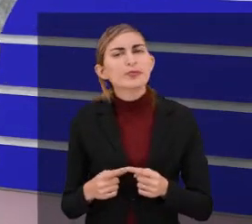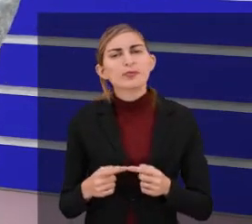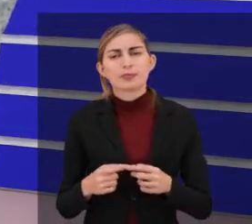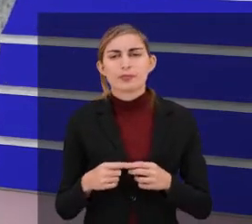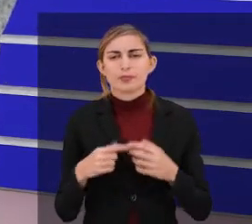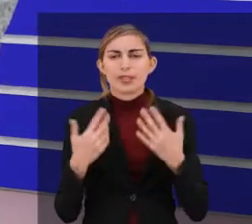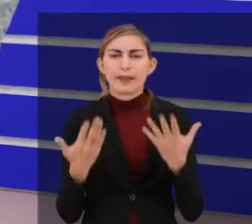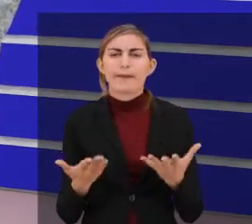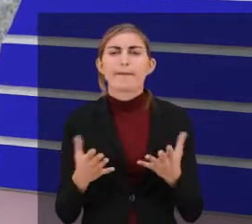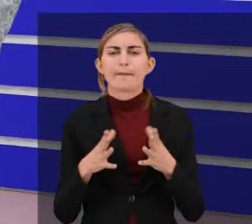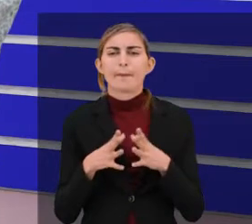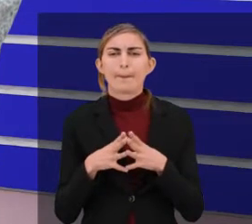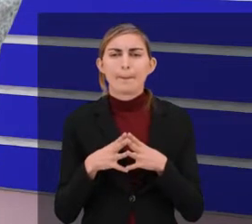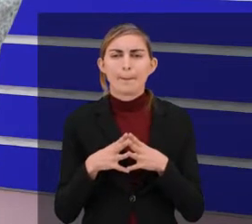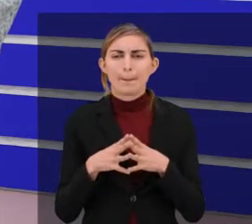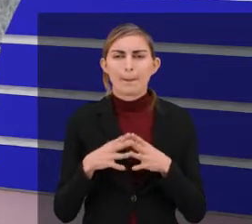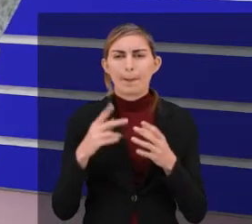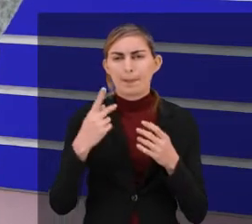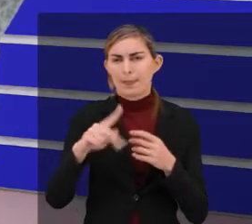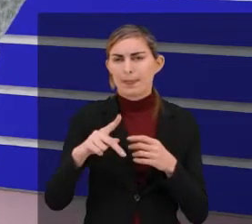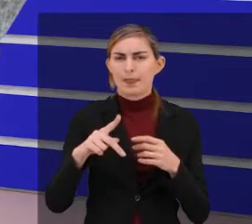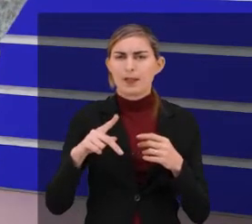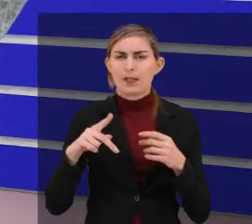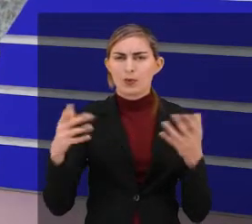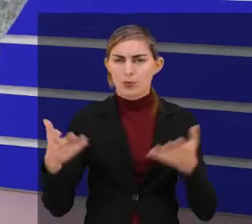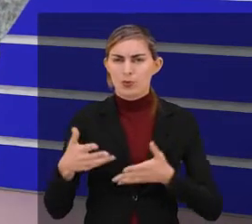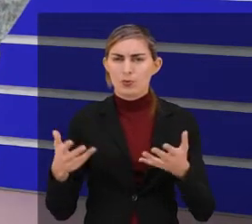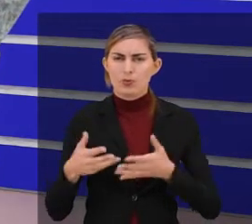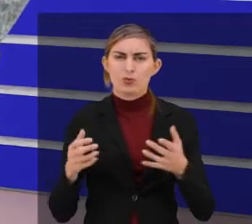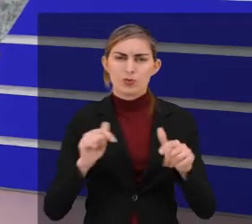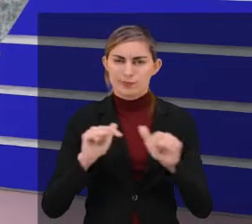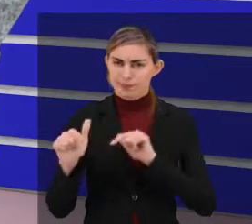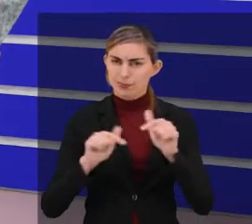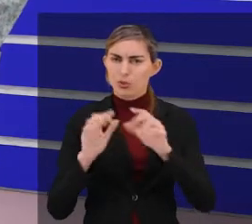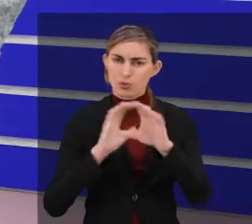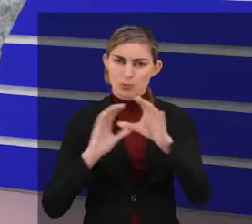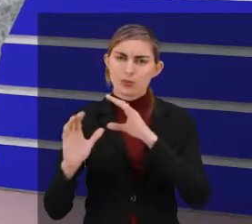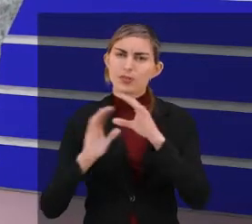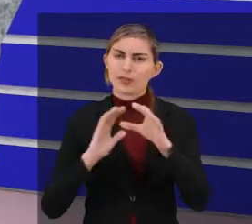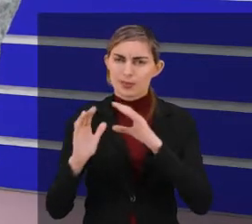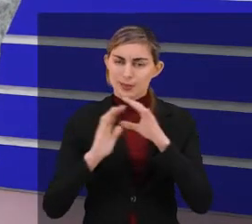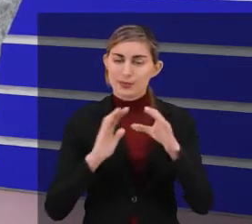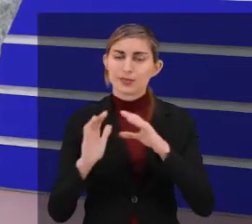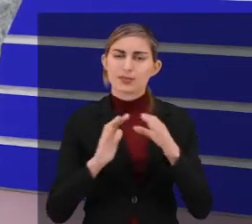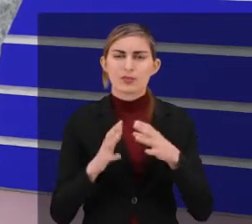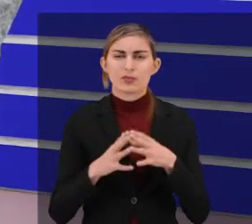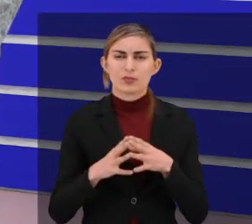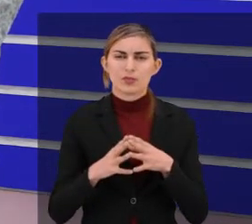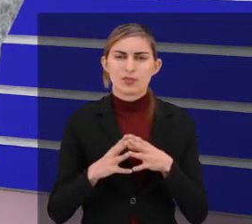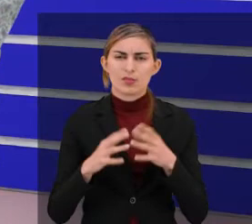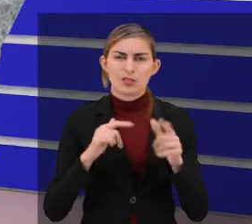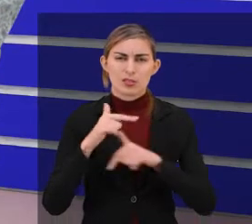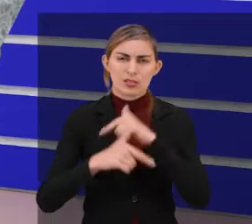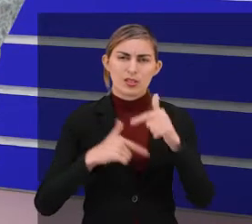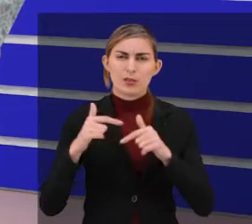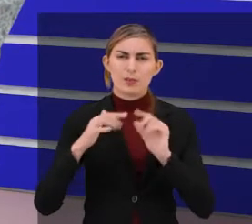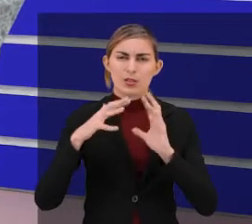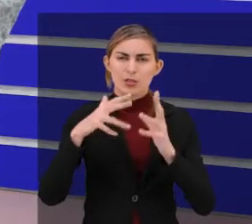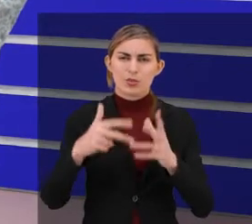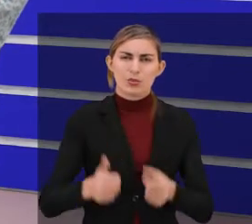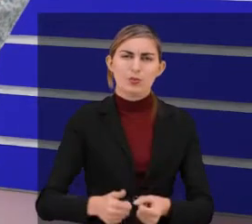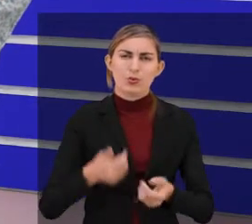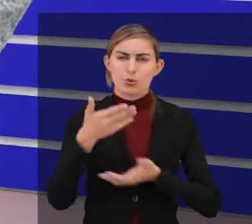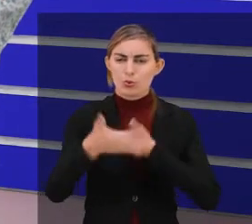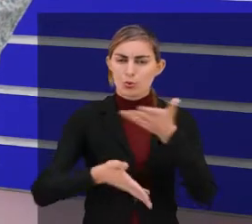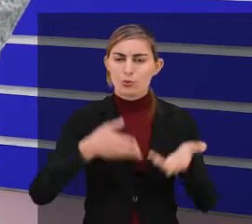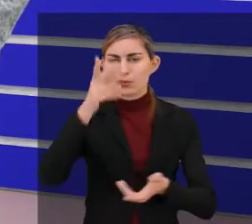justiça. De plena aplicabilidade dentro das organizações, sabe? Eu trabalho muito com o